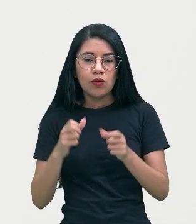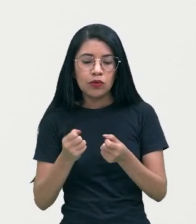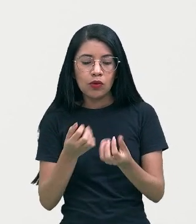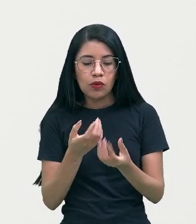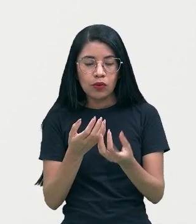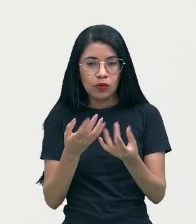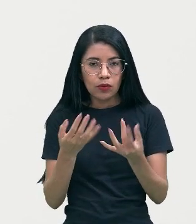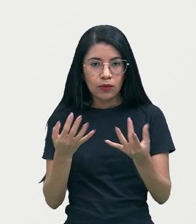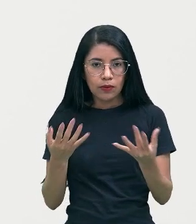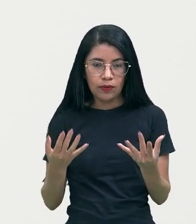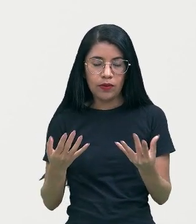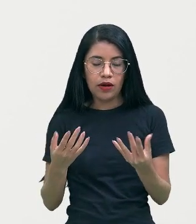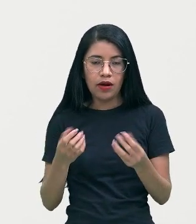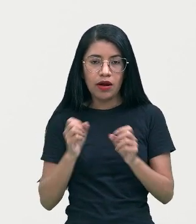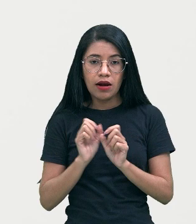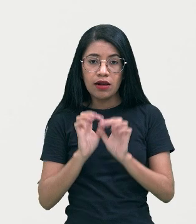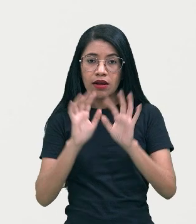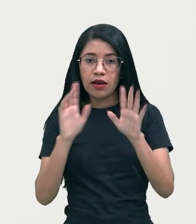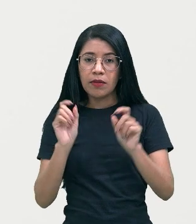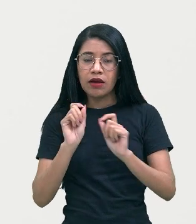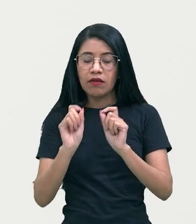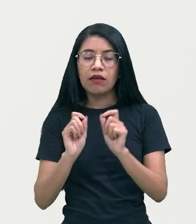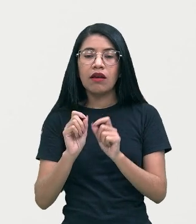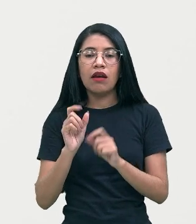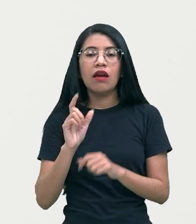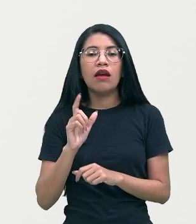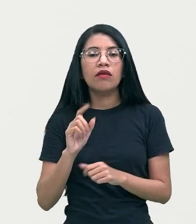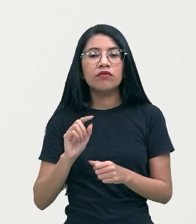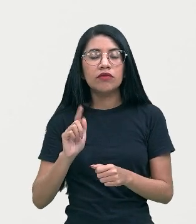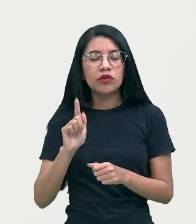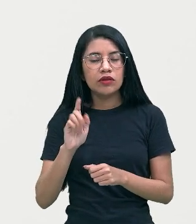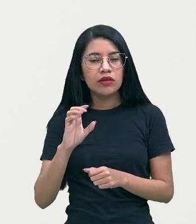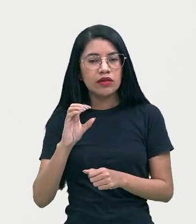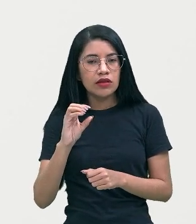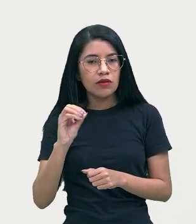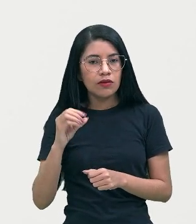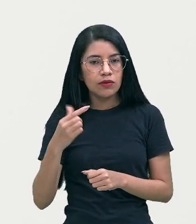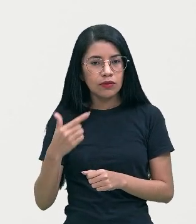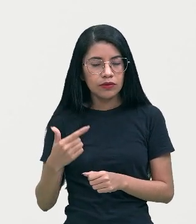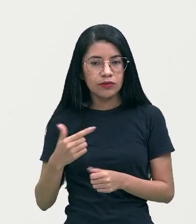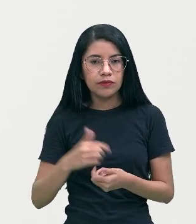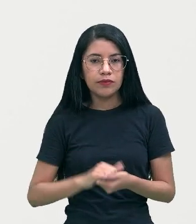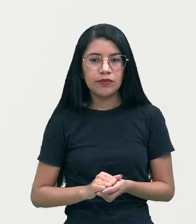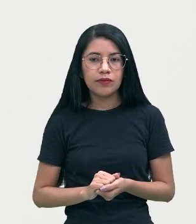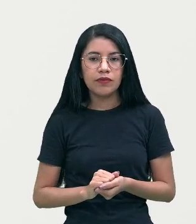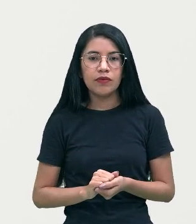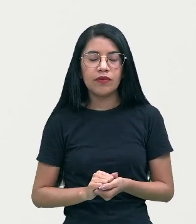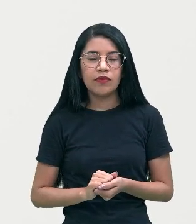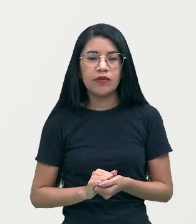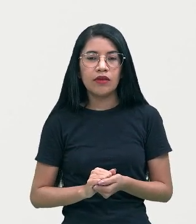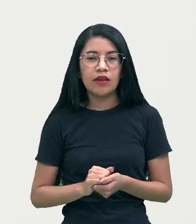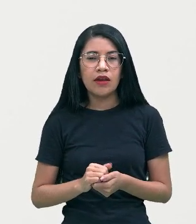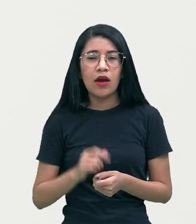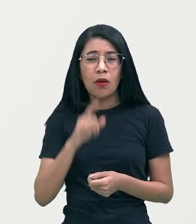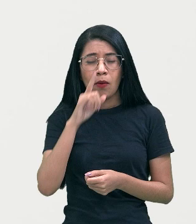na verdade, libera gás carbônico. Se a combustão é completa, isso é um grande problema. O que é um grande